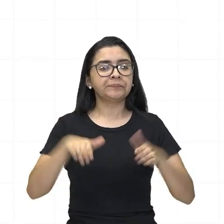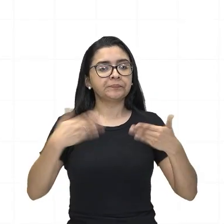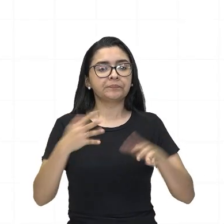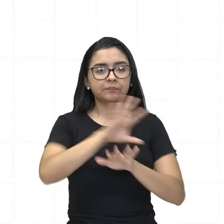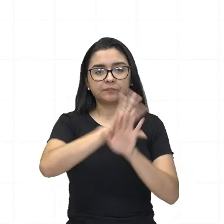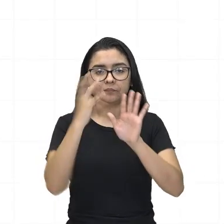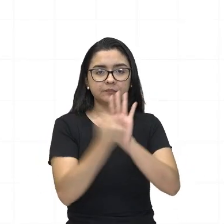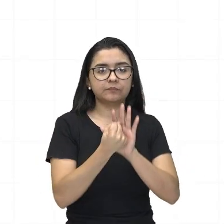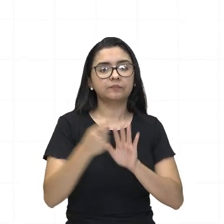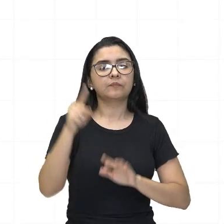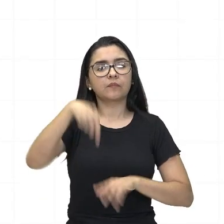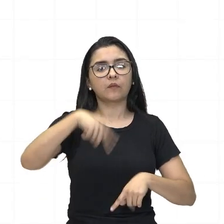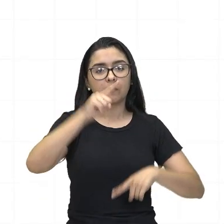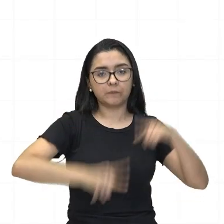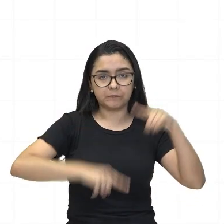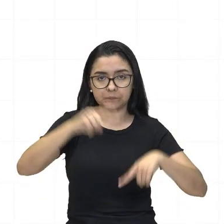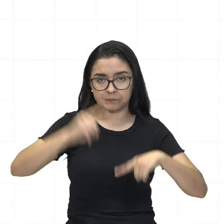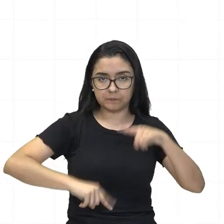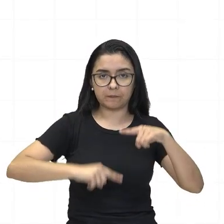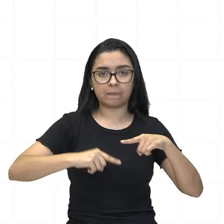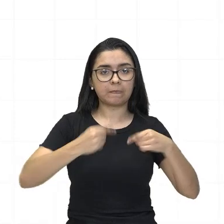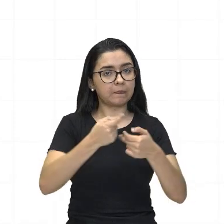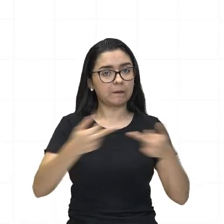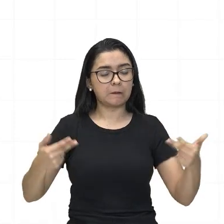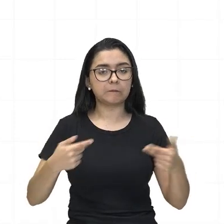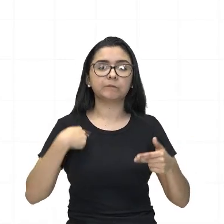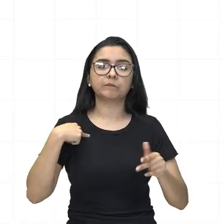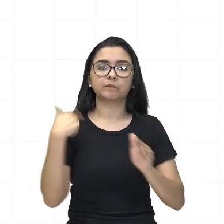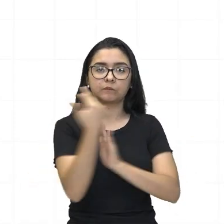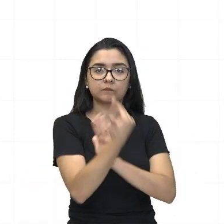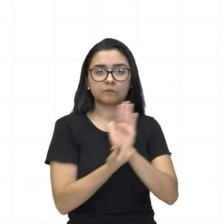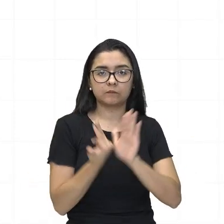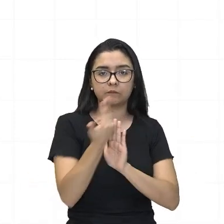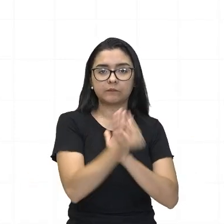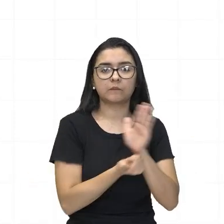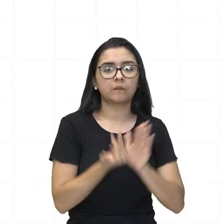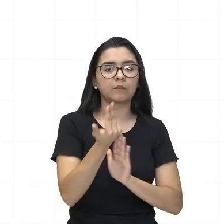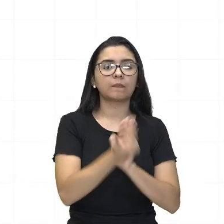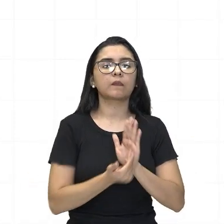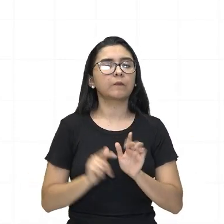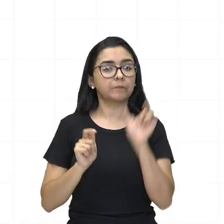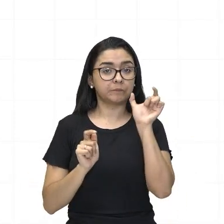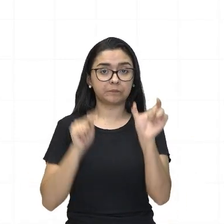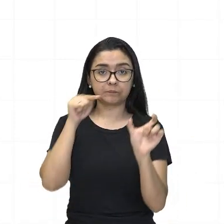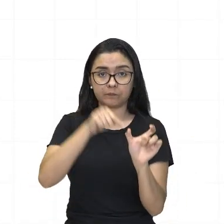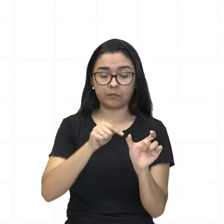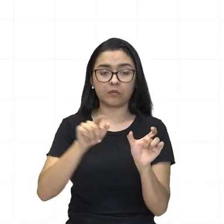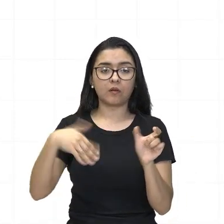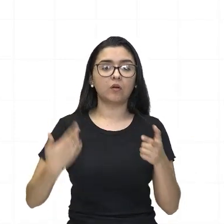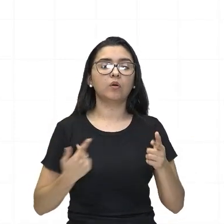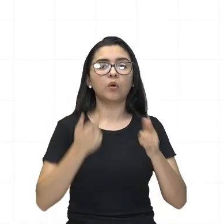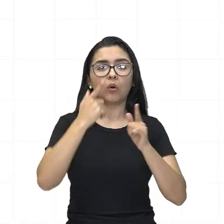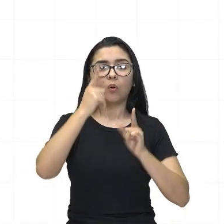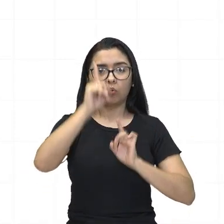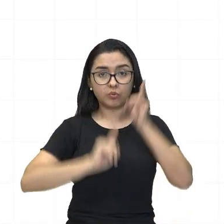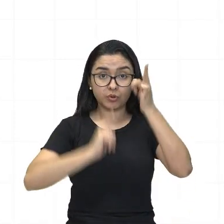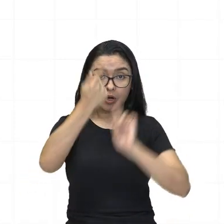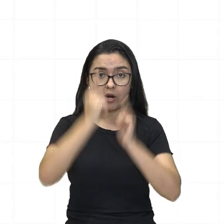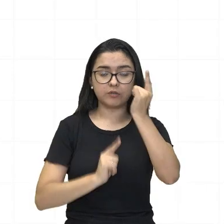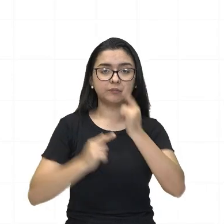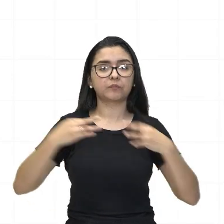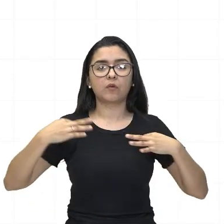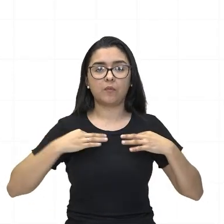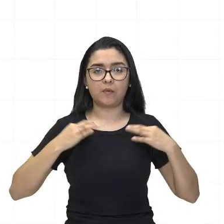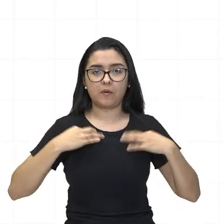Símbolo é um objeto, um desenho, uma palavra, um gesto, uma